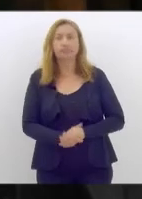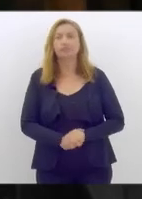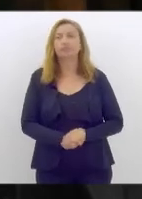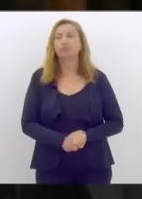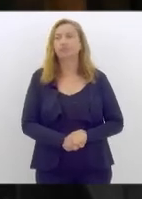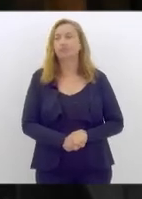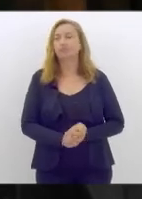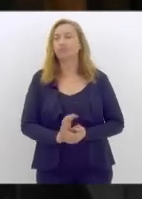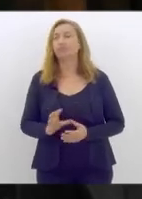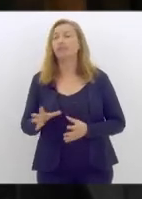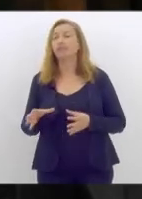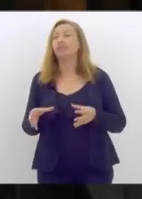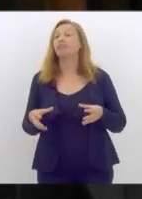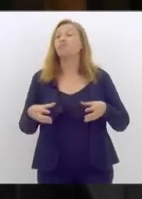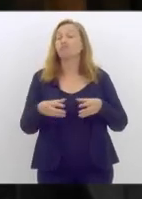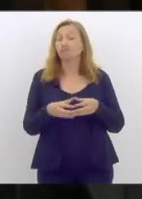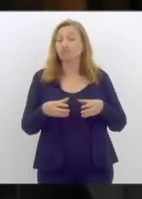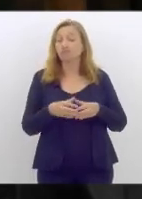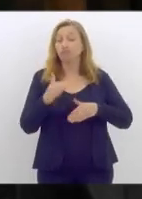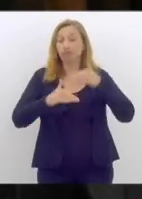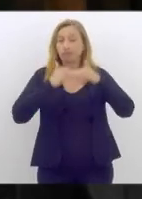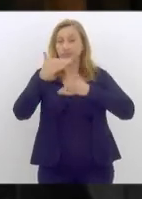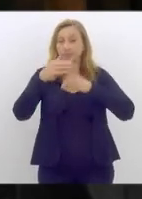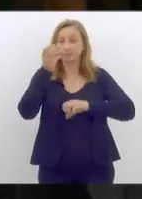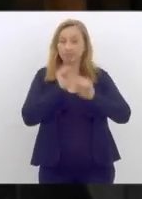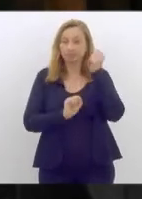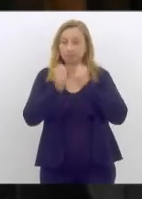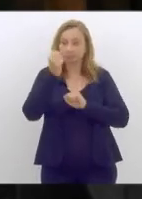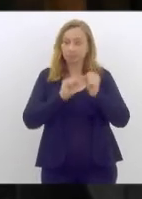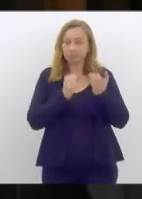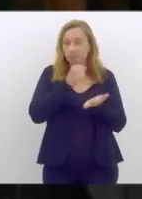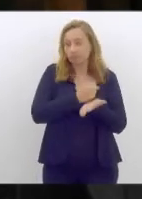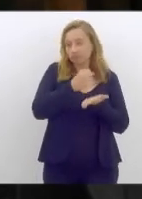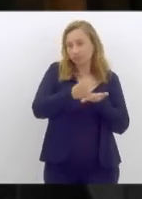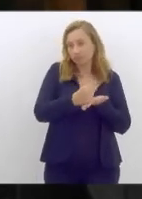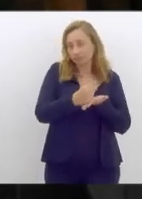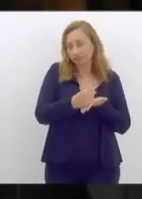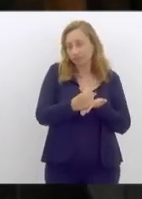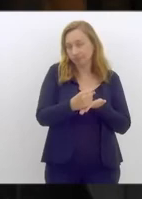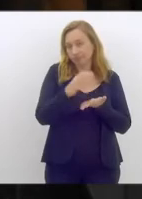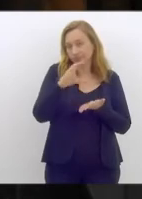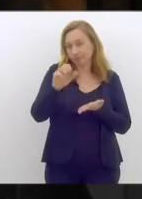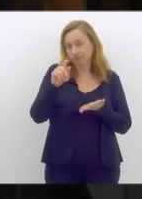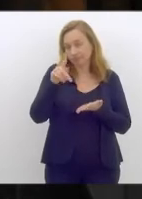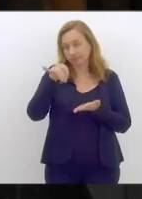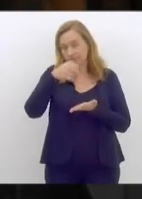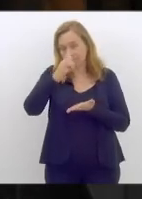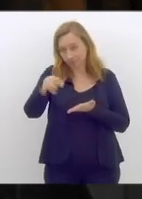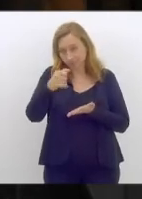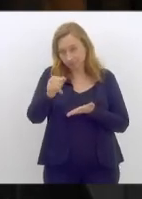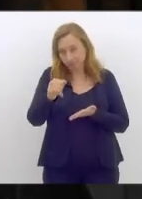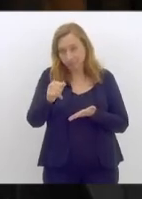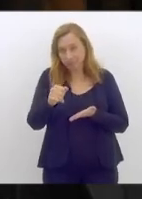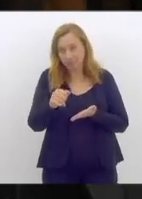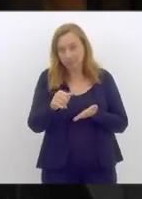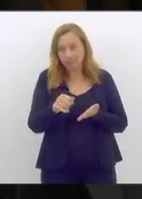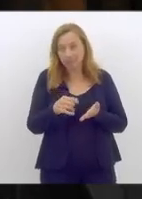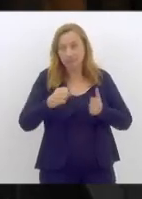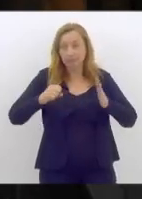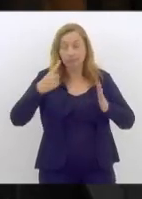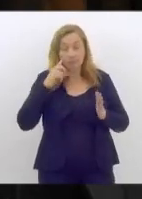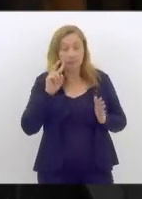companhia de desenvolvimento industrial teria contratado a ceperj para medir